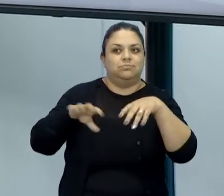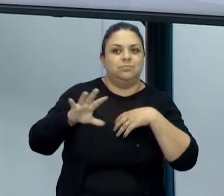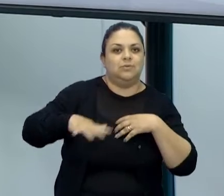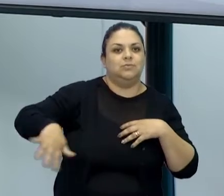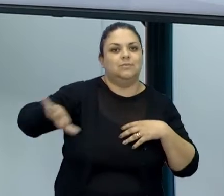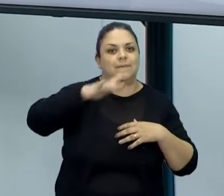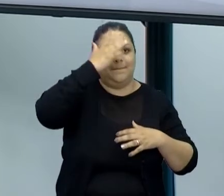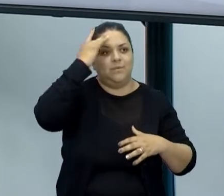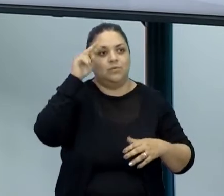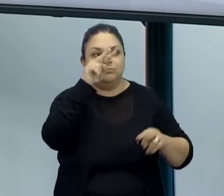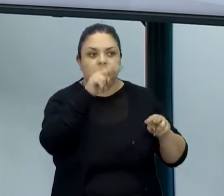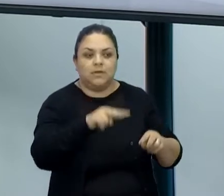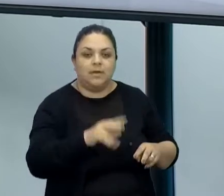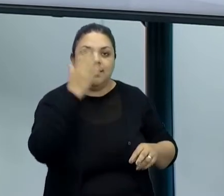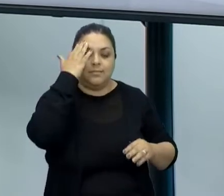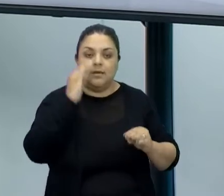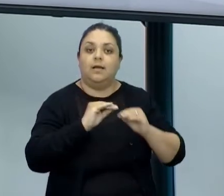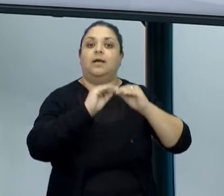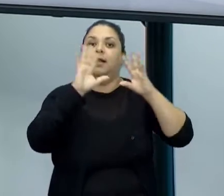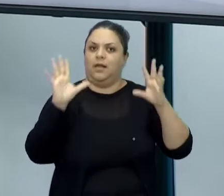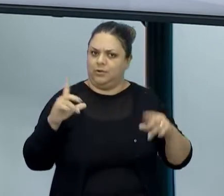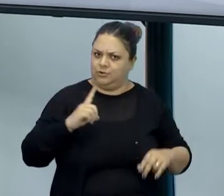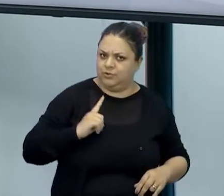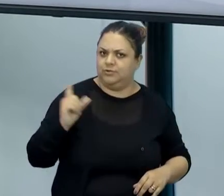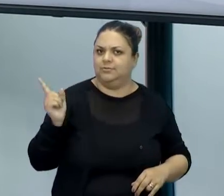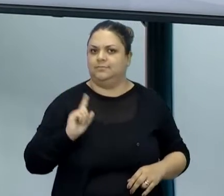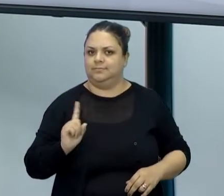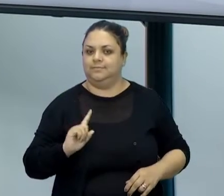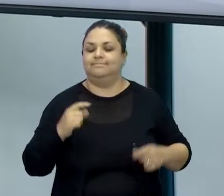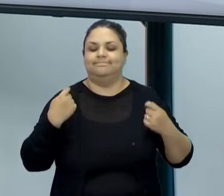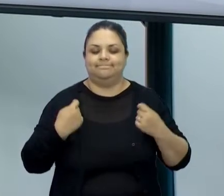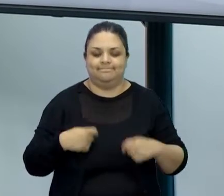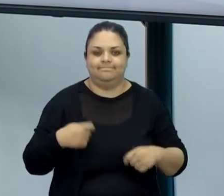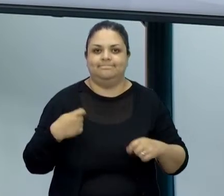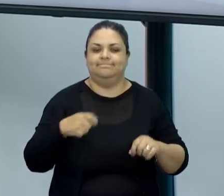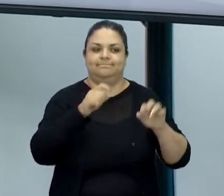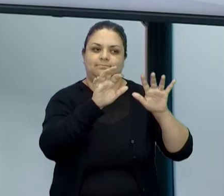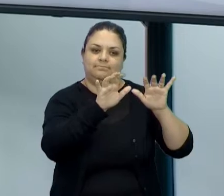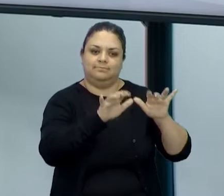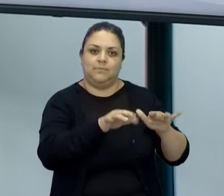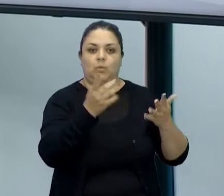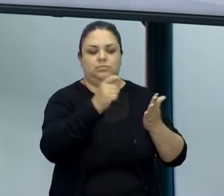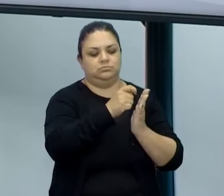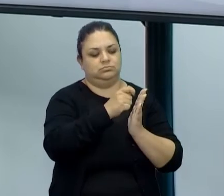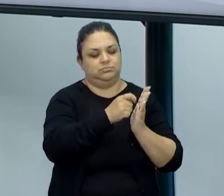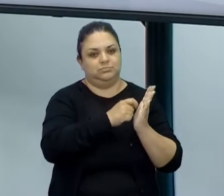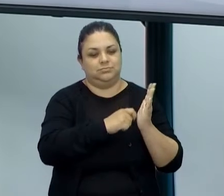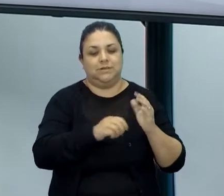dizer, tá? Então não faça qualquer anotação ali, escreva ali, né,